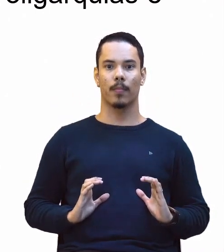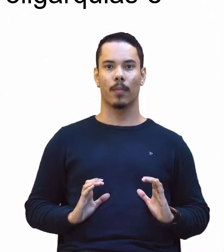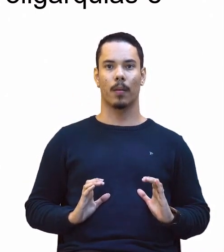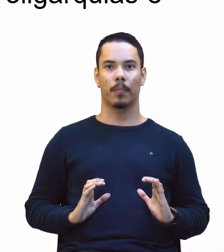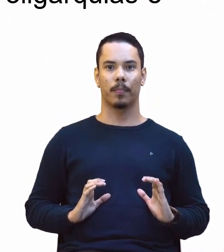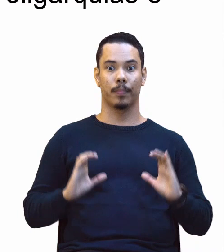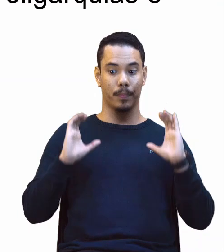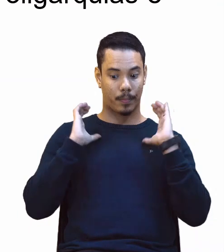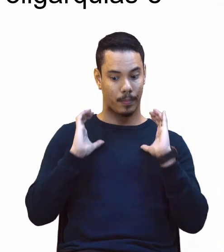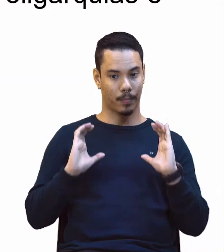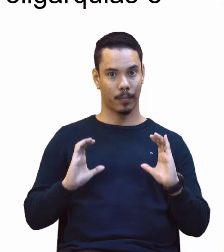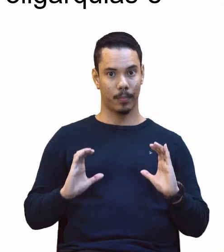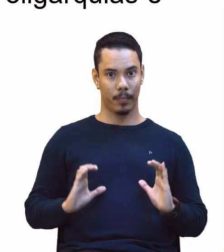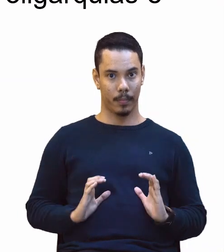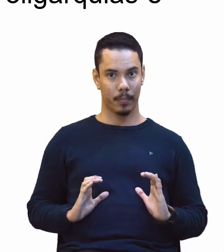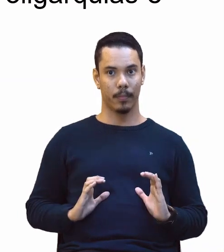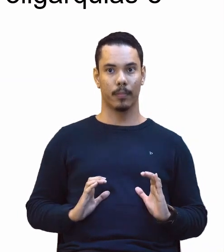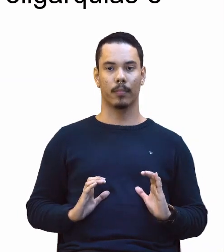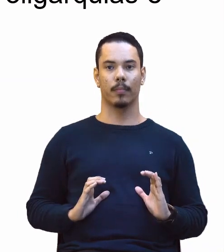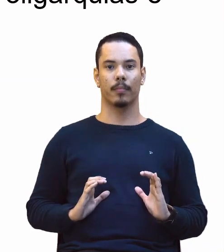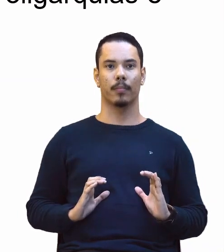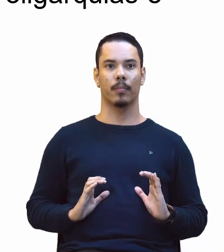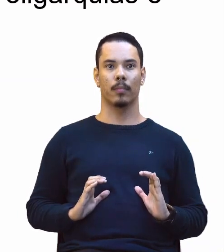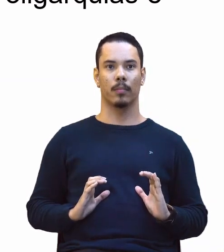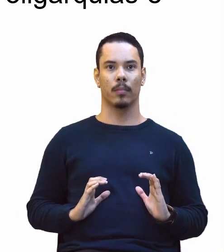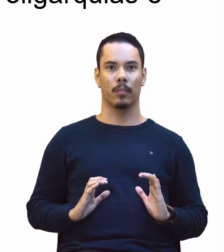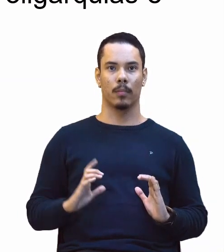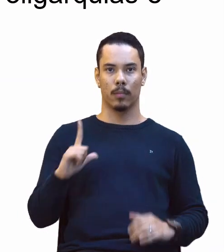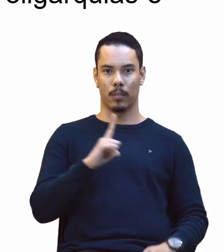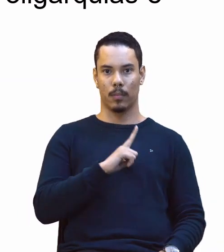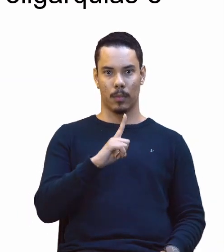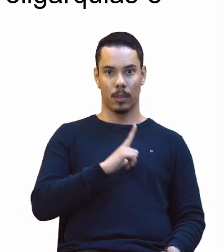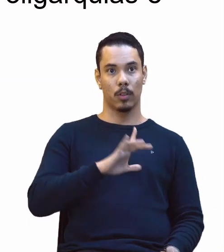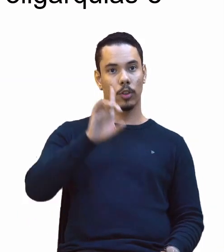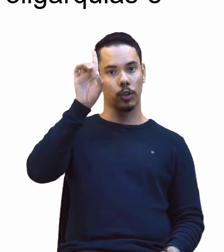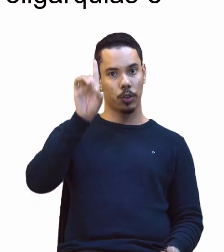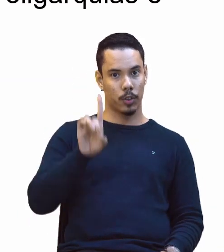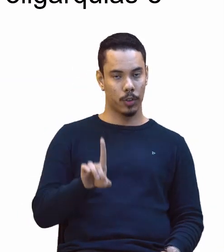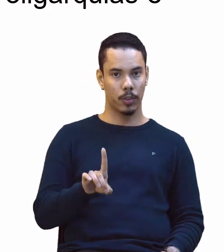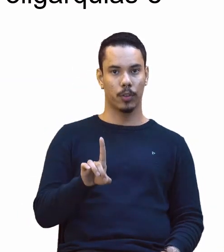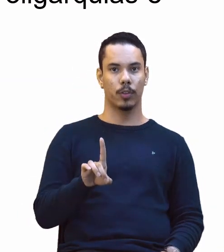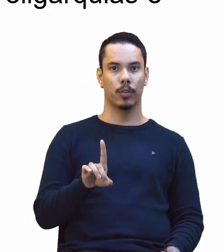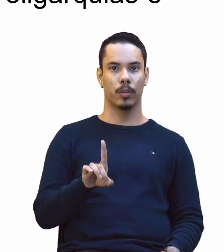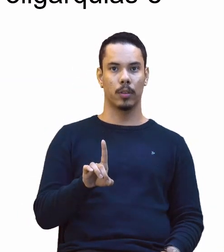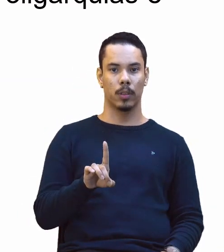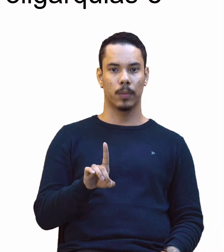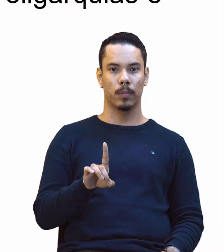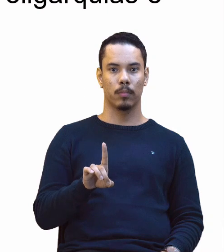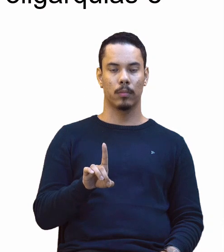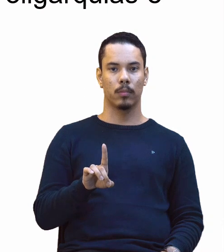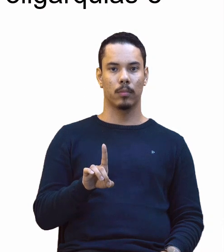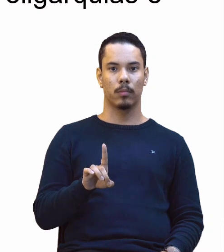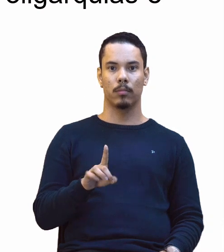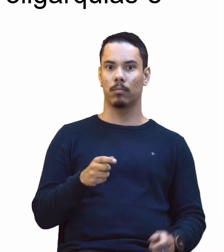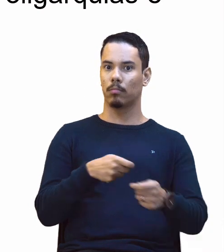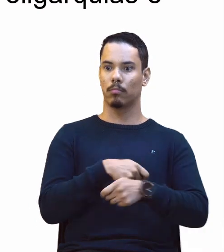dos cidadãos, dotado de plenos direitos, era